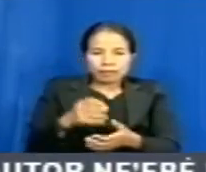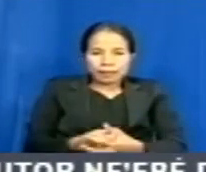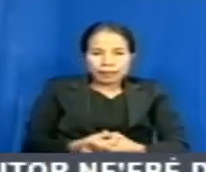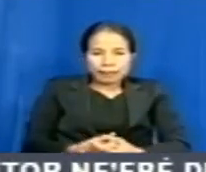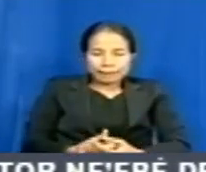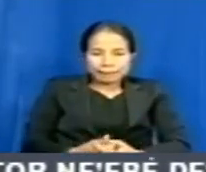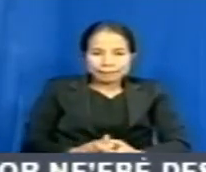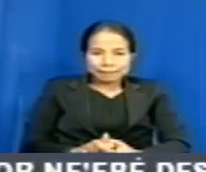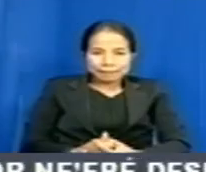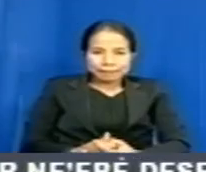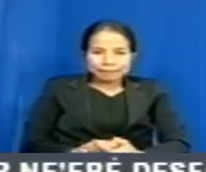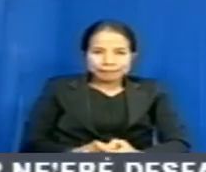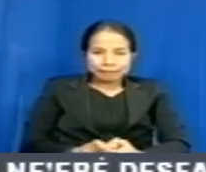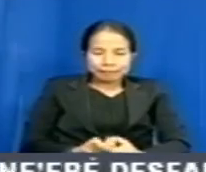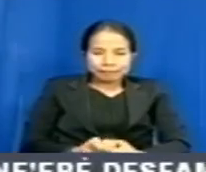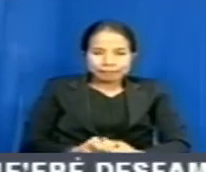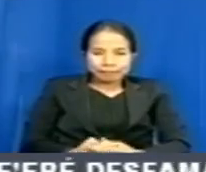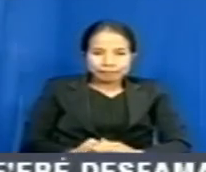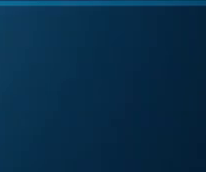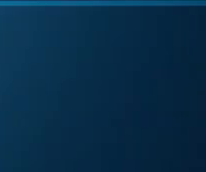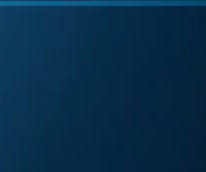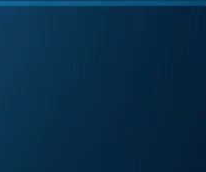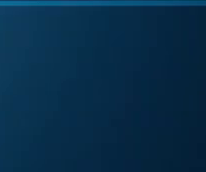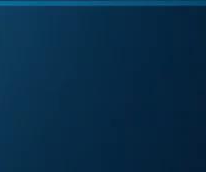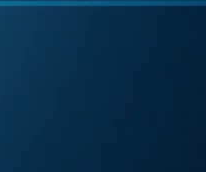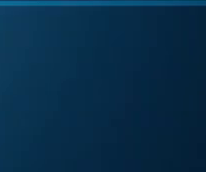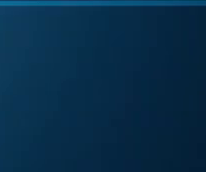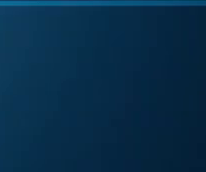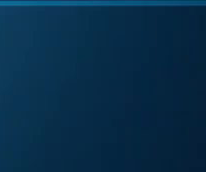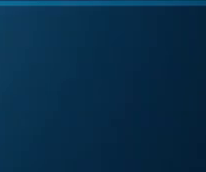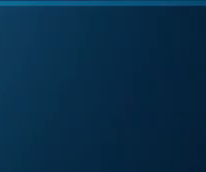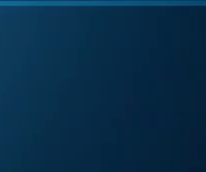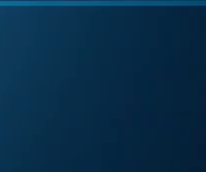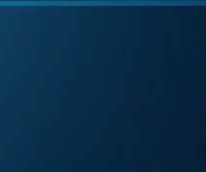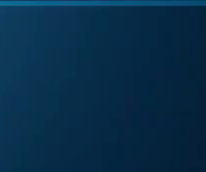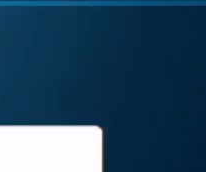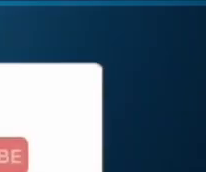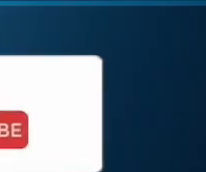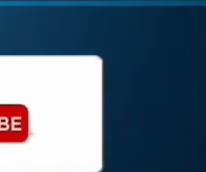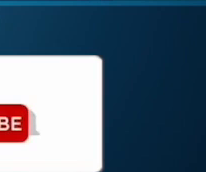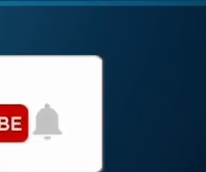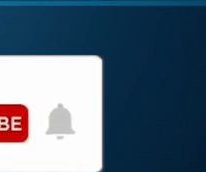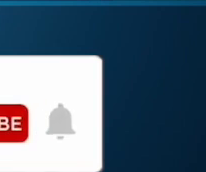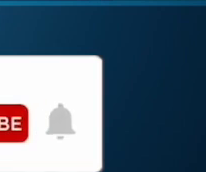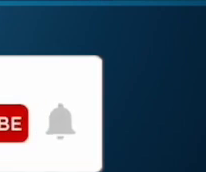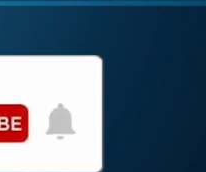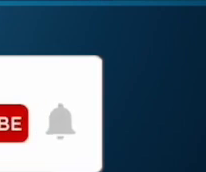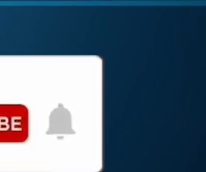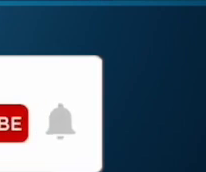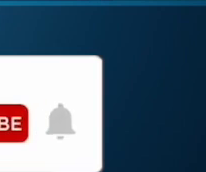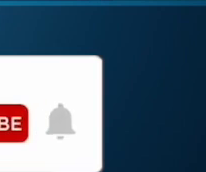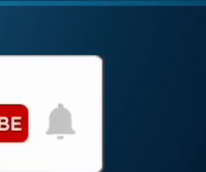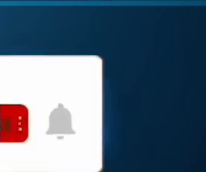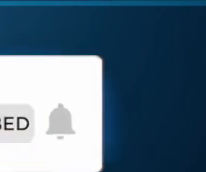Amaro Ornai, Miguel da Costa ba RTTL. Atu retang informação factuais no atuais, keta